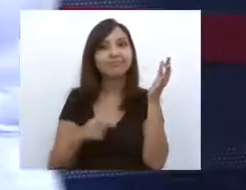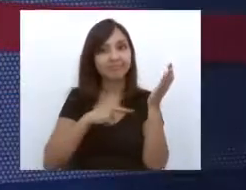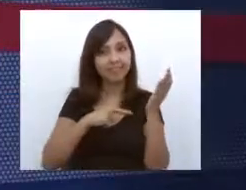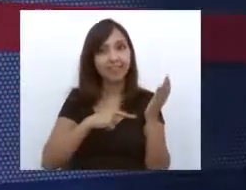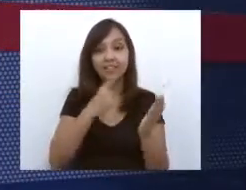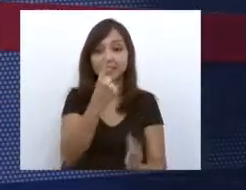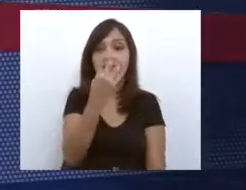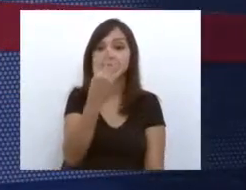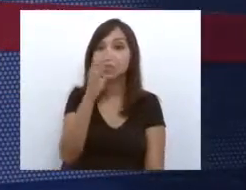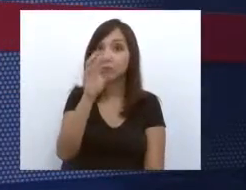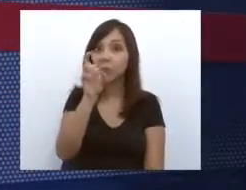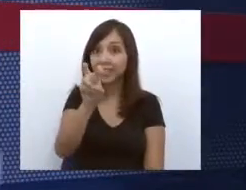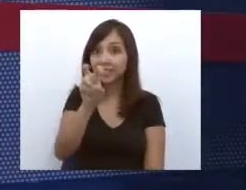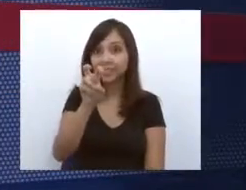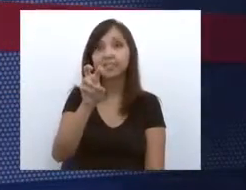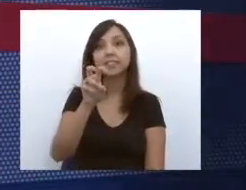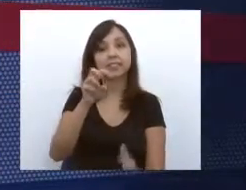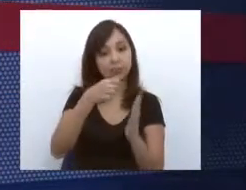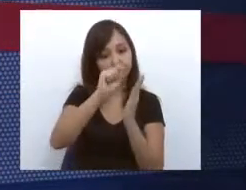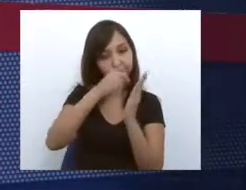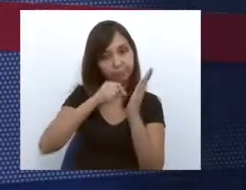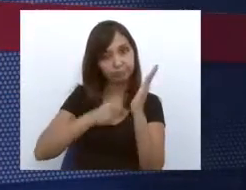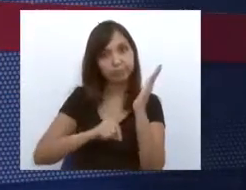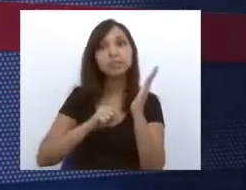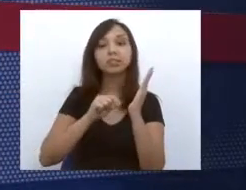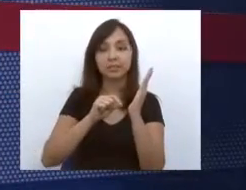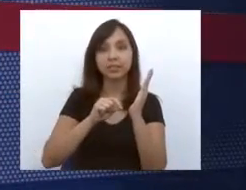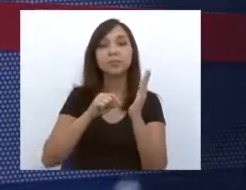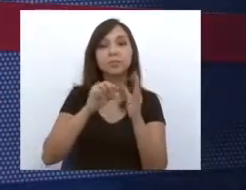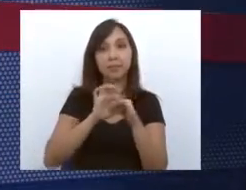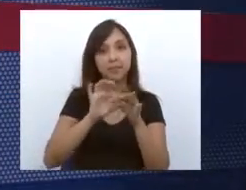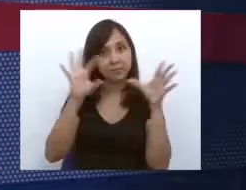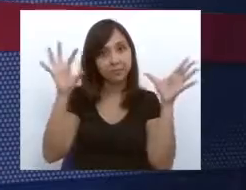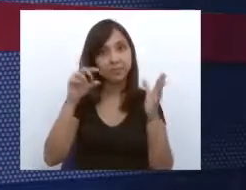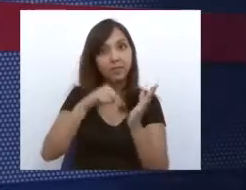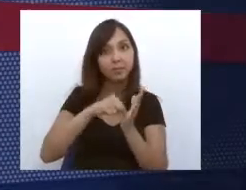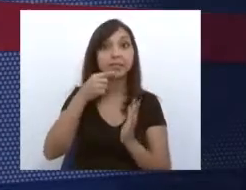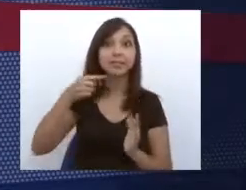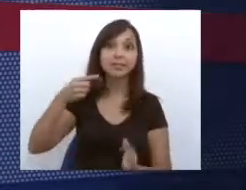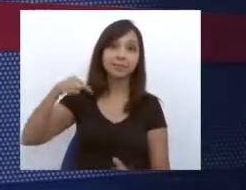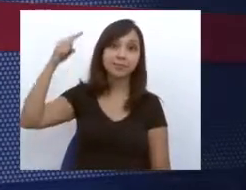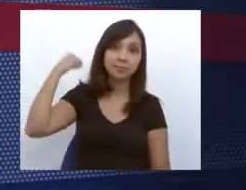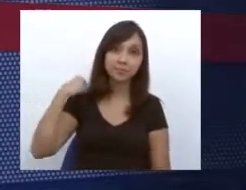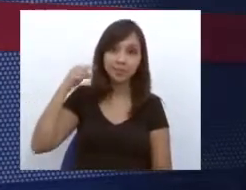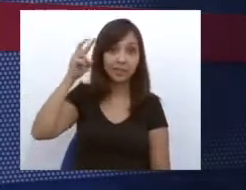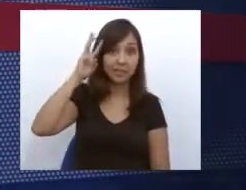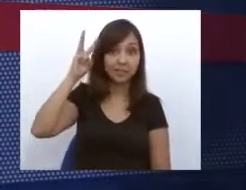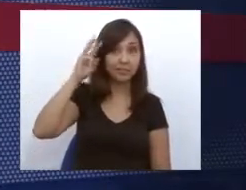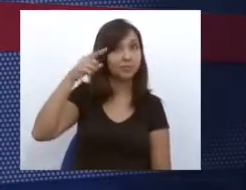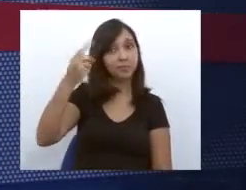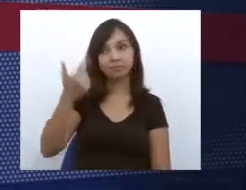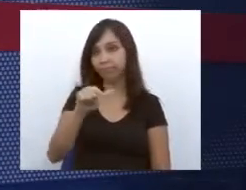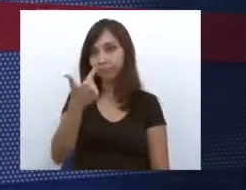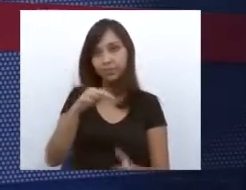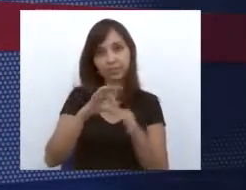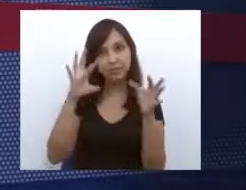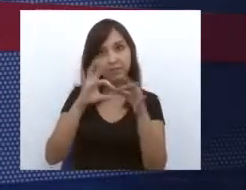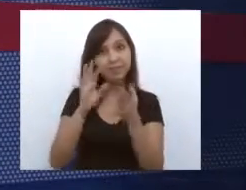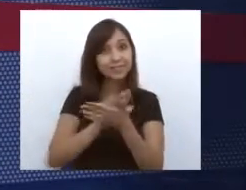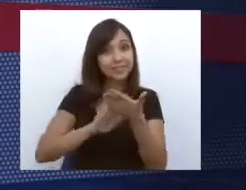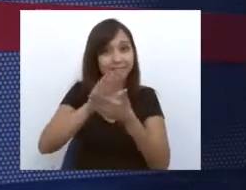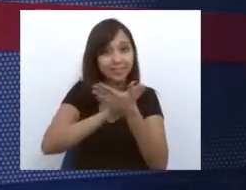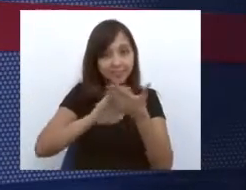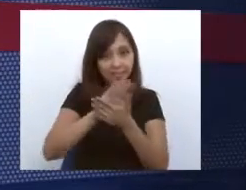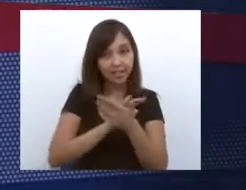são 145 itens para serem deliberados. Lembrando que na sessão passada ainda não houve deliberação de itens